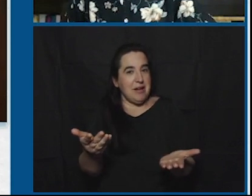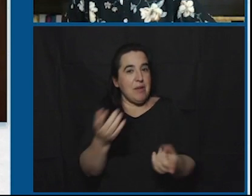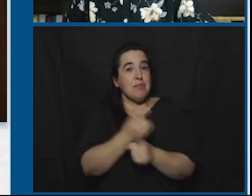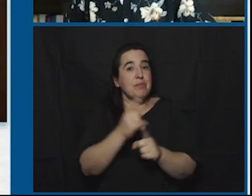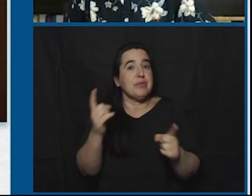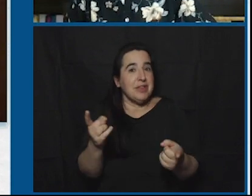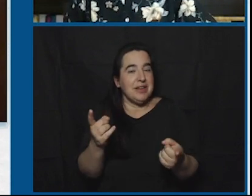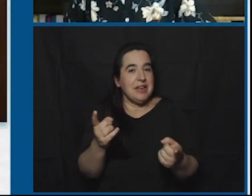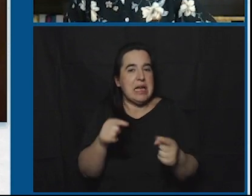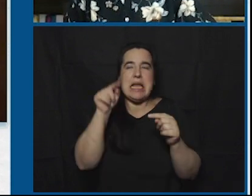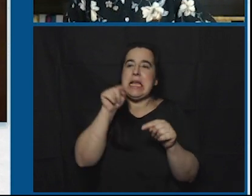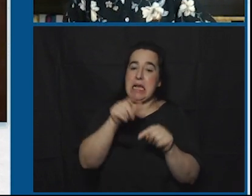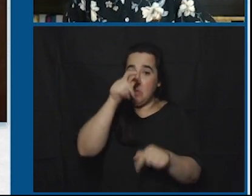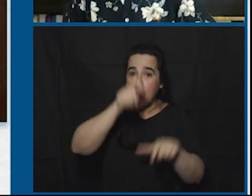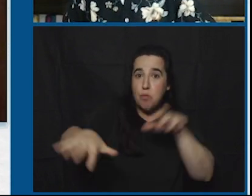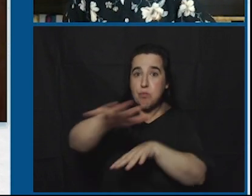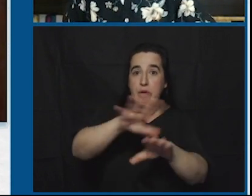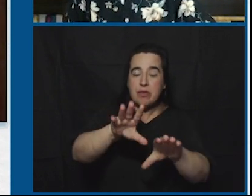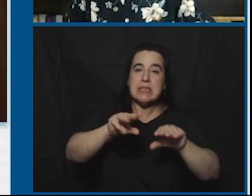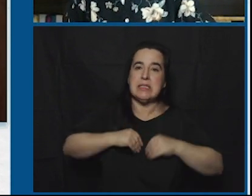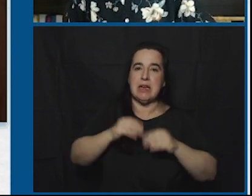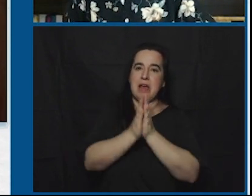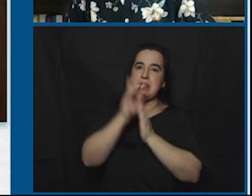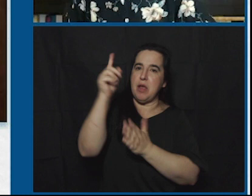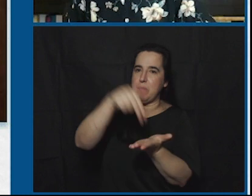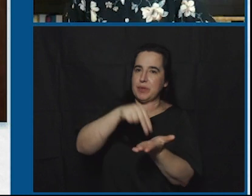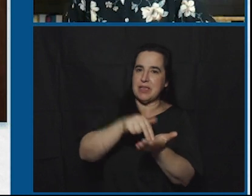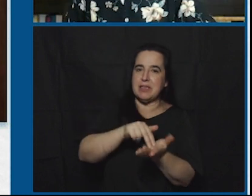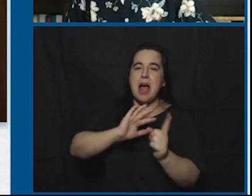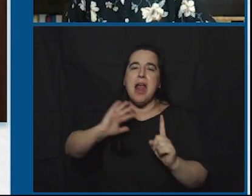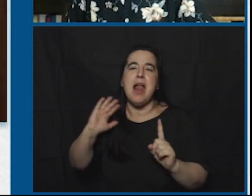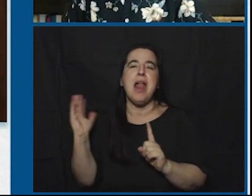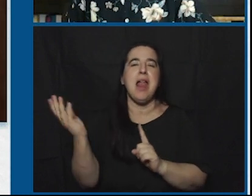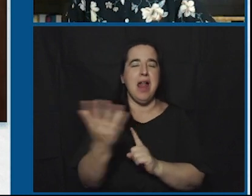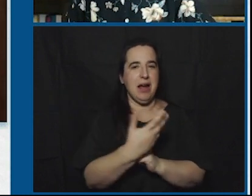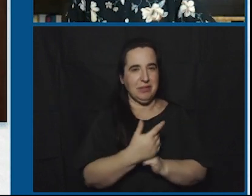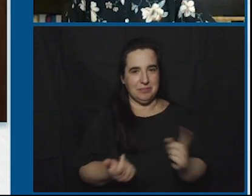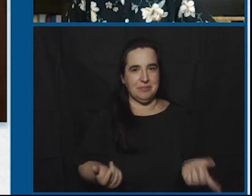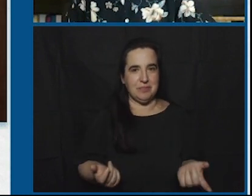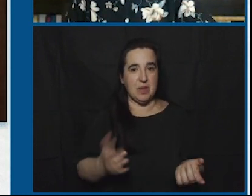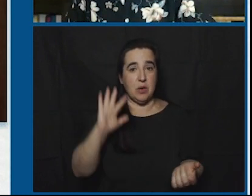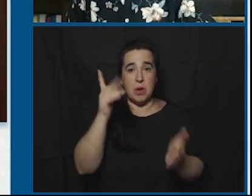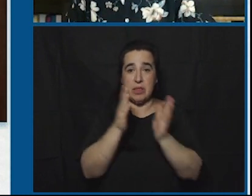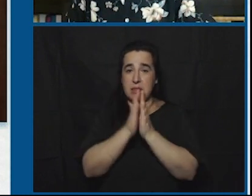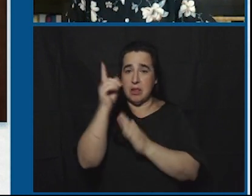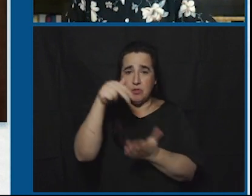eles aceitavam essa presença de Deus no seu meio. Logo, quando Deus não está presente, o que é que